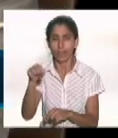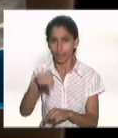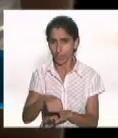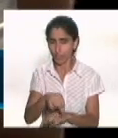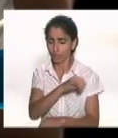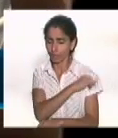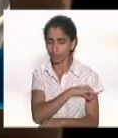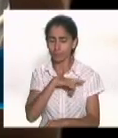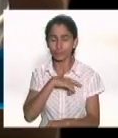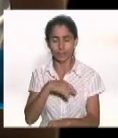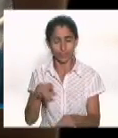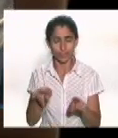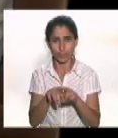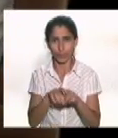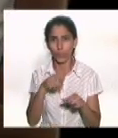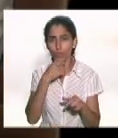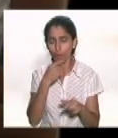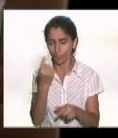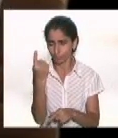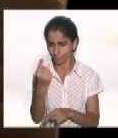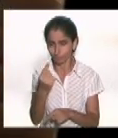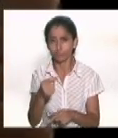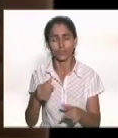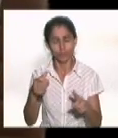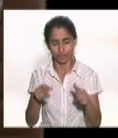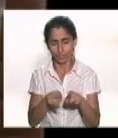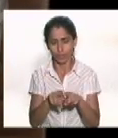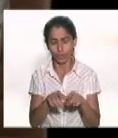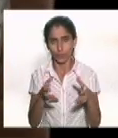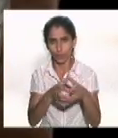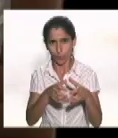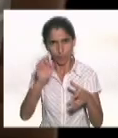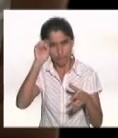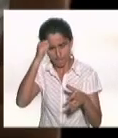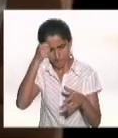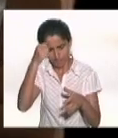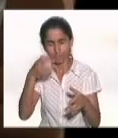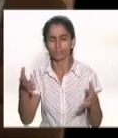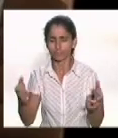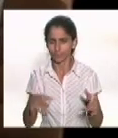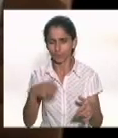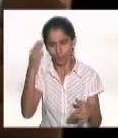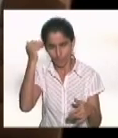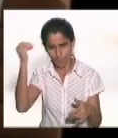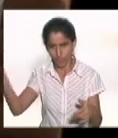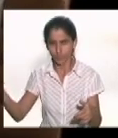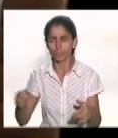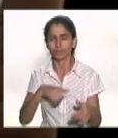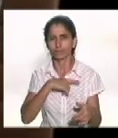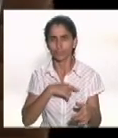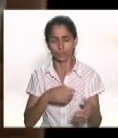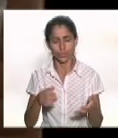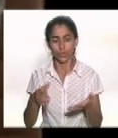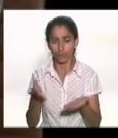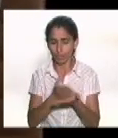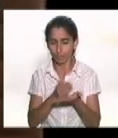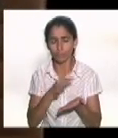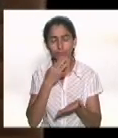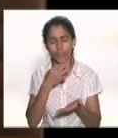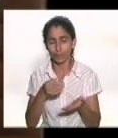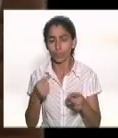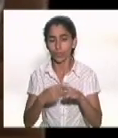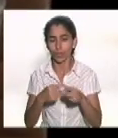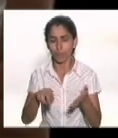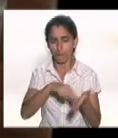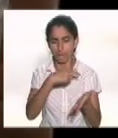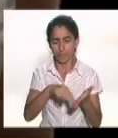negra do subúrbio carioca e se tornou o principal movimento de empoderamento dos blacks, como eram conhecidos os frequentadores dos